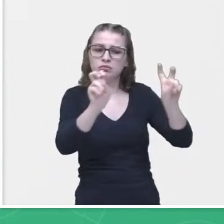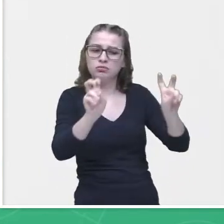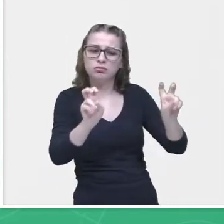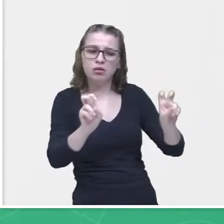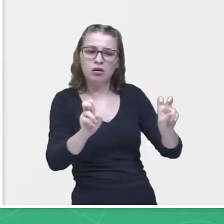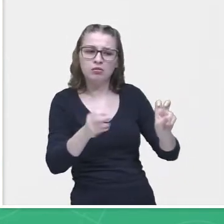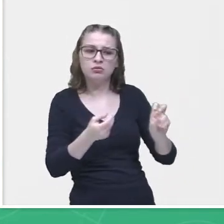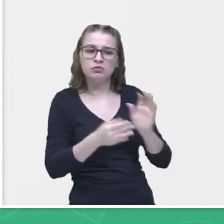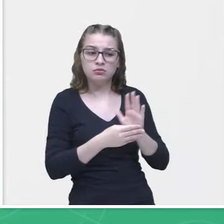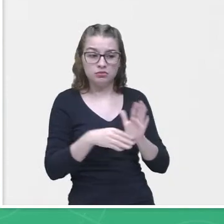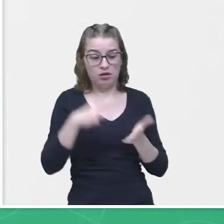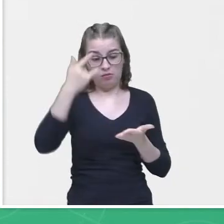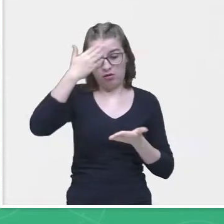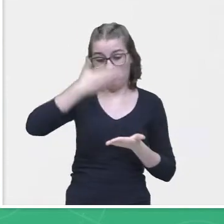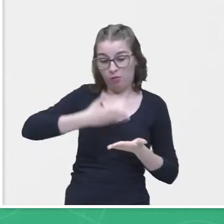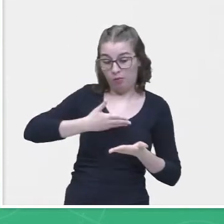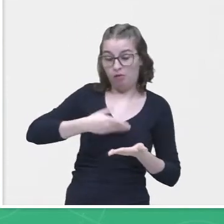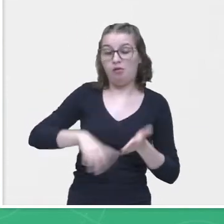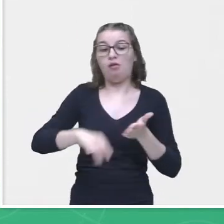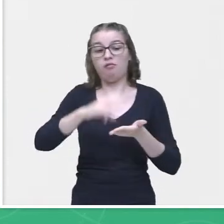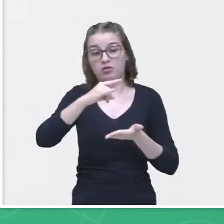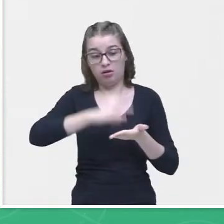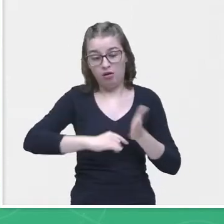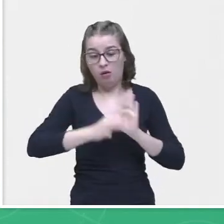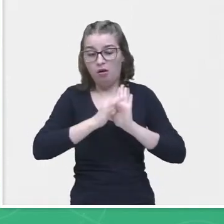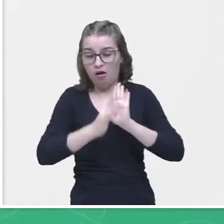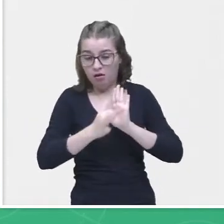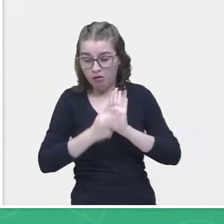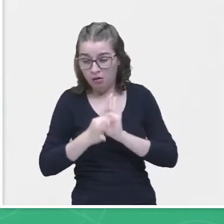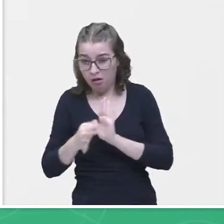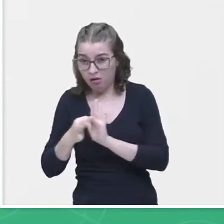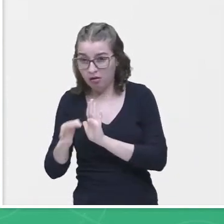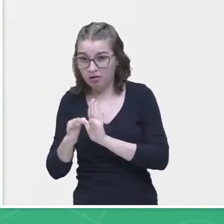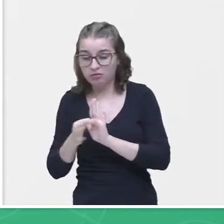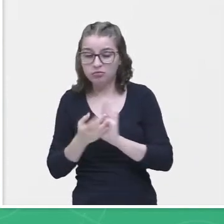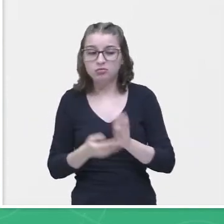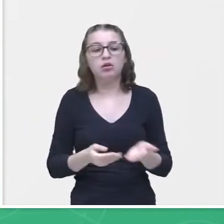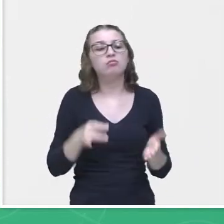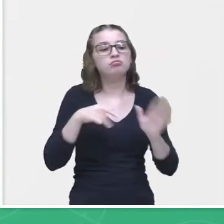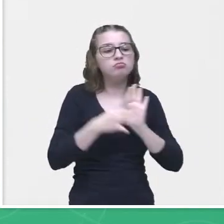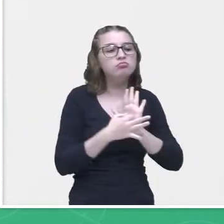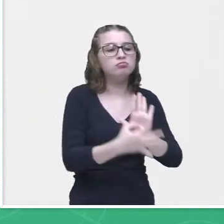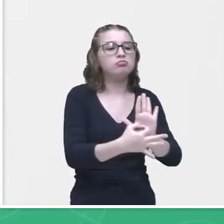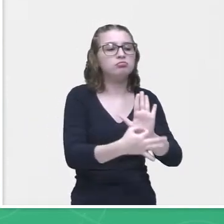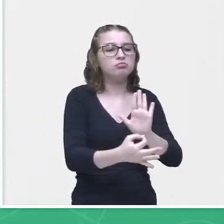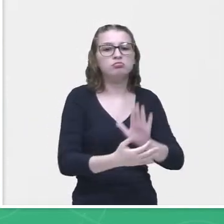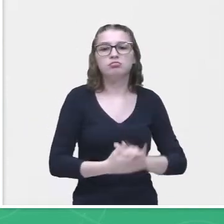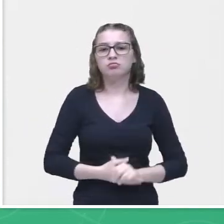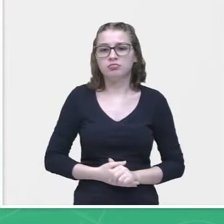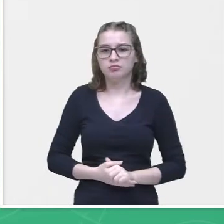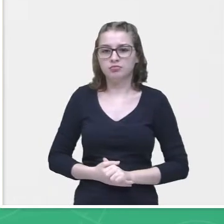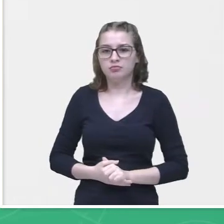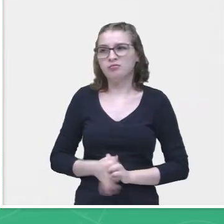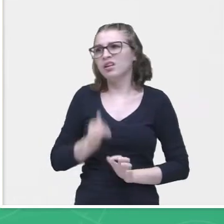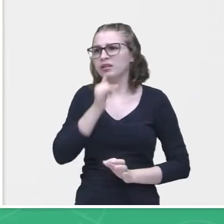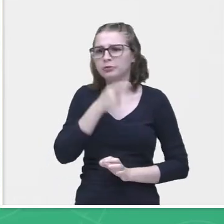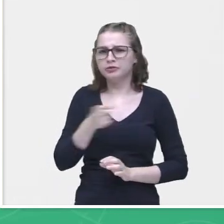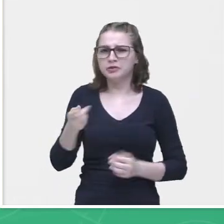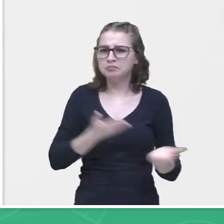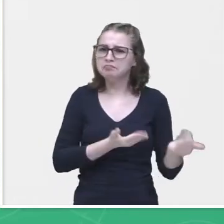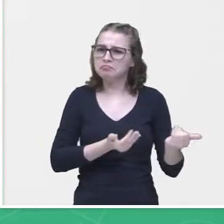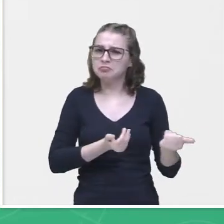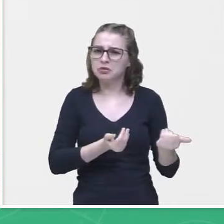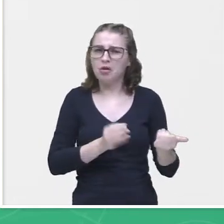com base em argumentos. Atenção. Atenção, né? Você aqui já mais adolescente,